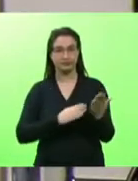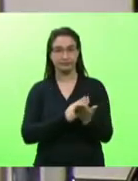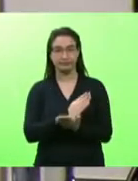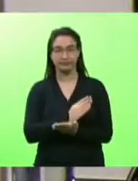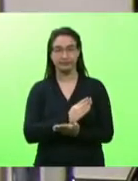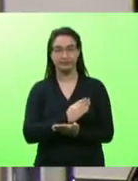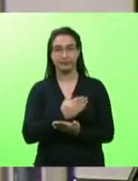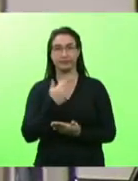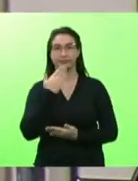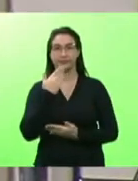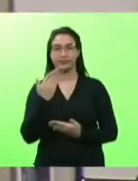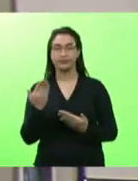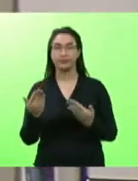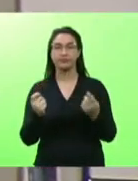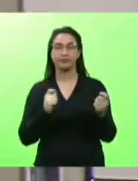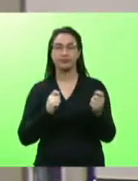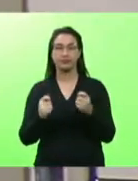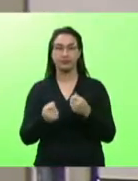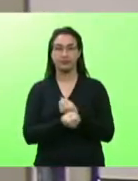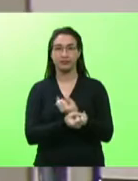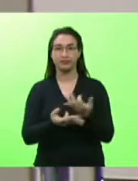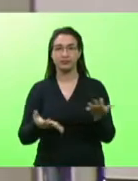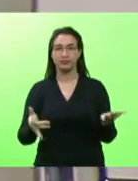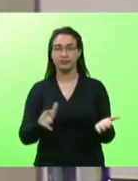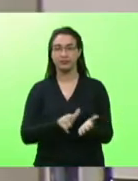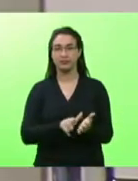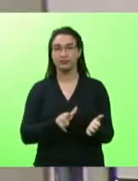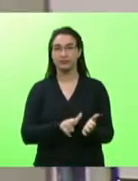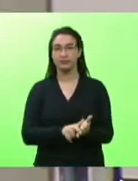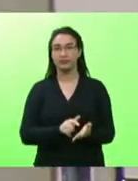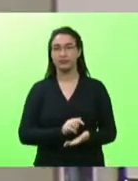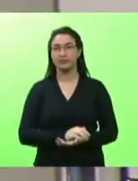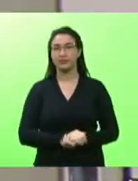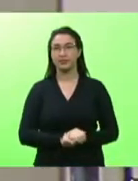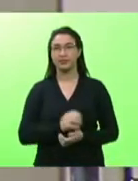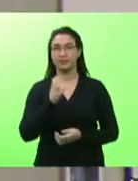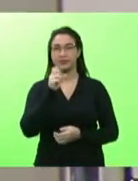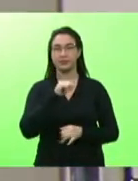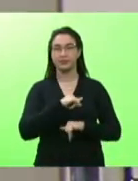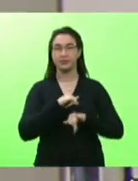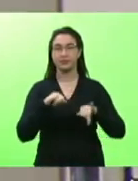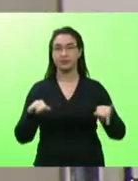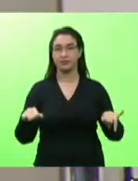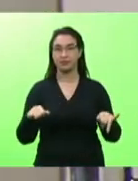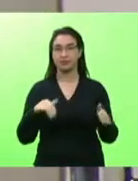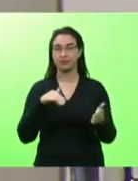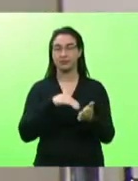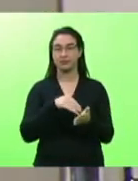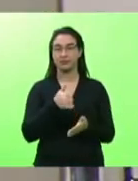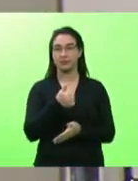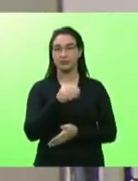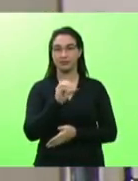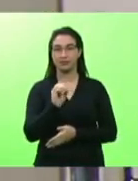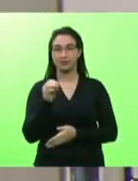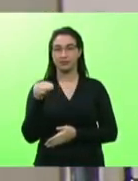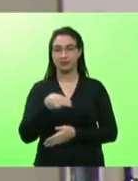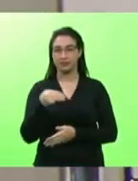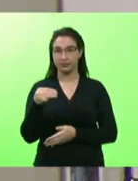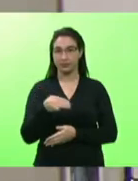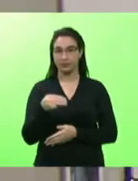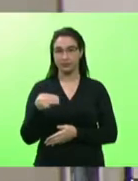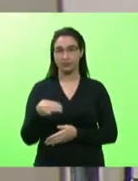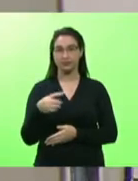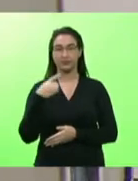Peço assessoria para que proceda à distribuição do expediente. Breves comunicações, pelo tempo de até 10 minutos, fará uso da palavra o